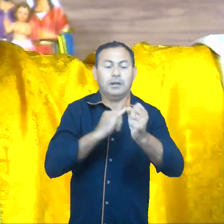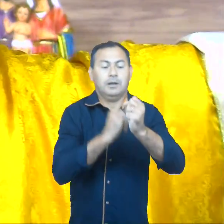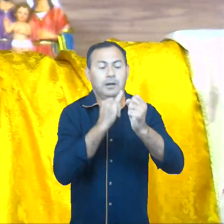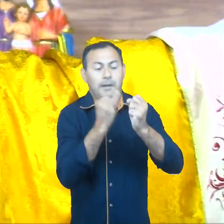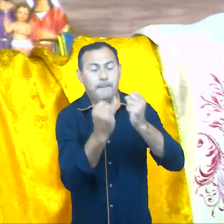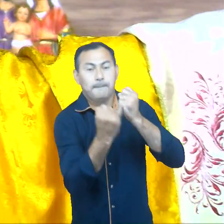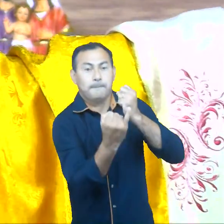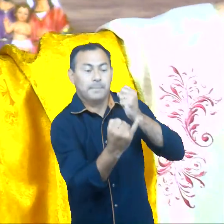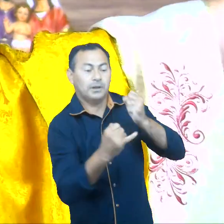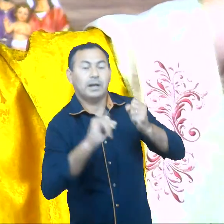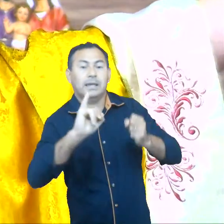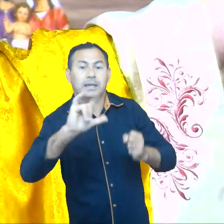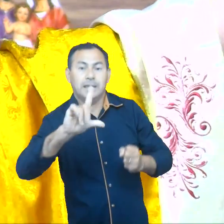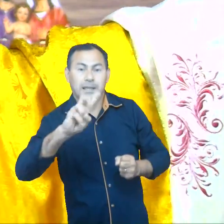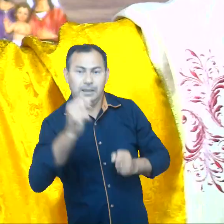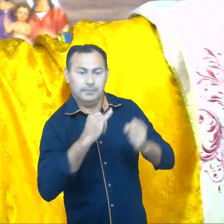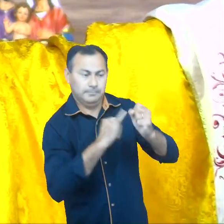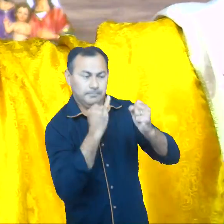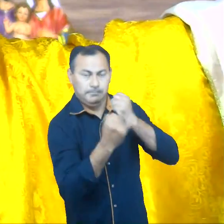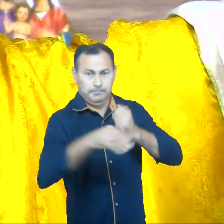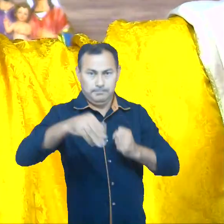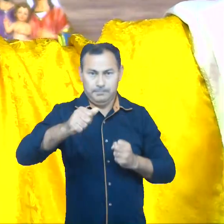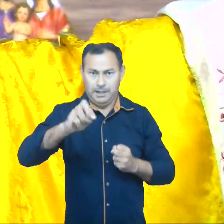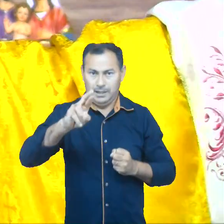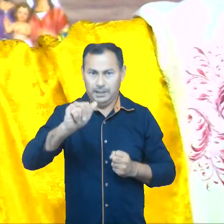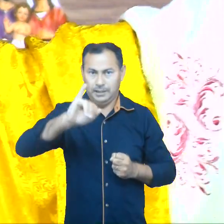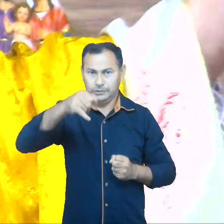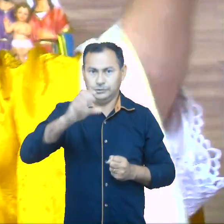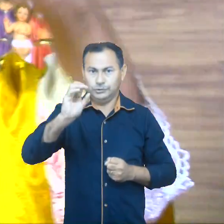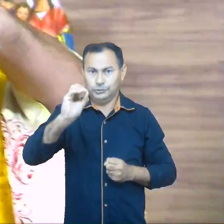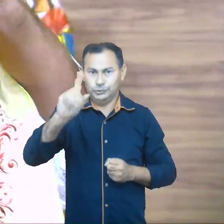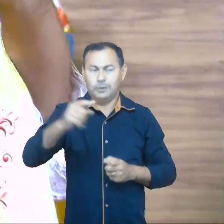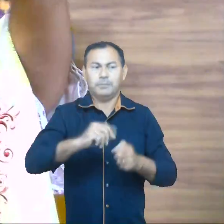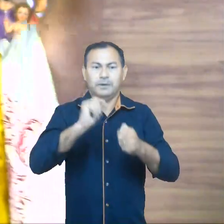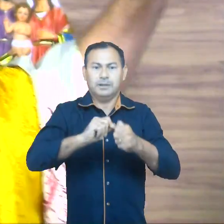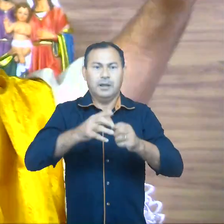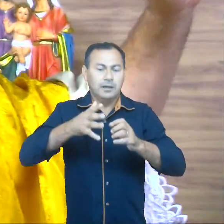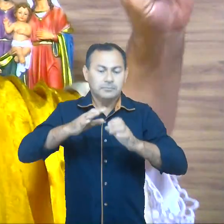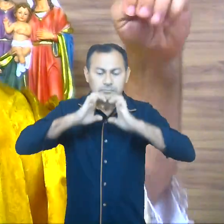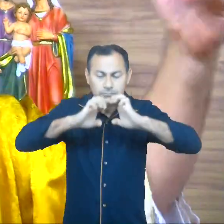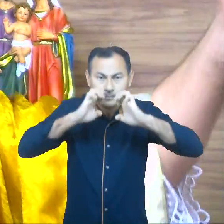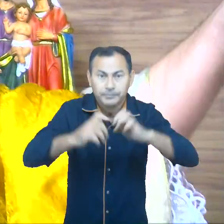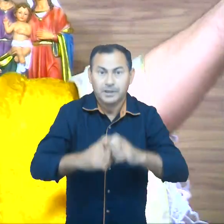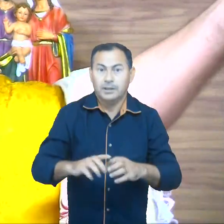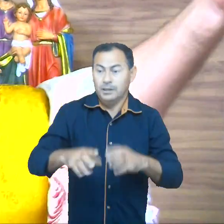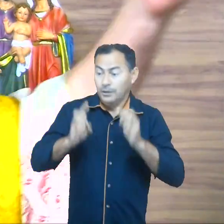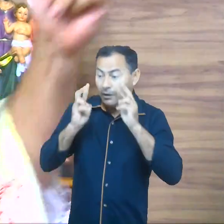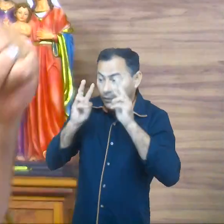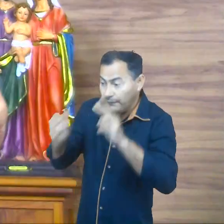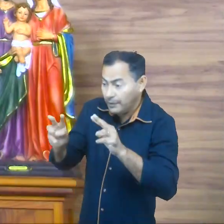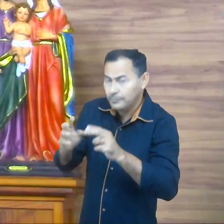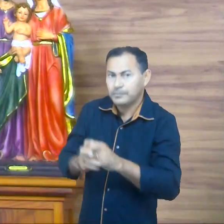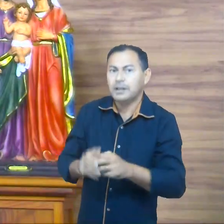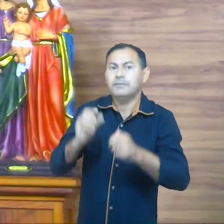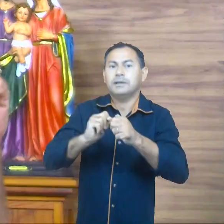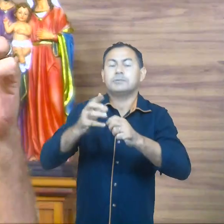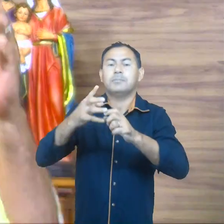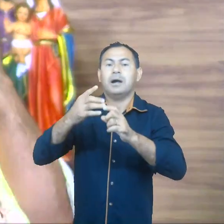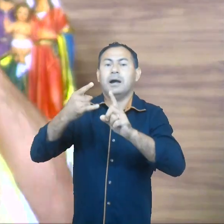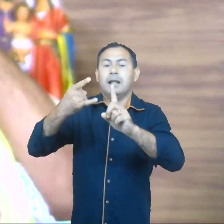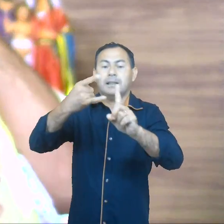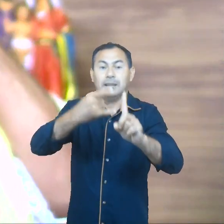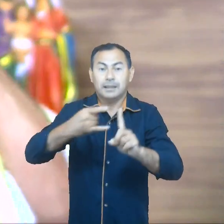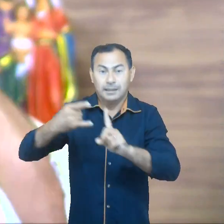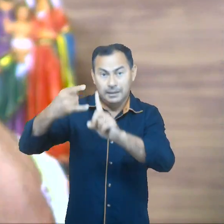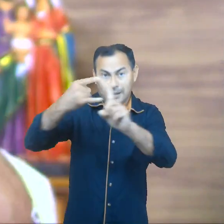local e fazer evangelização. Então, quando eu vi ele fez uma live. Ele